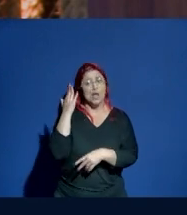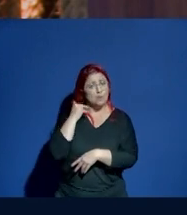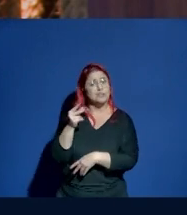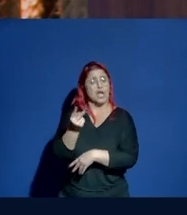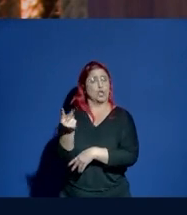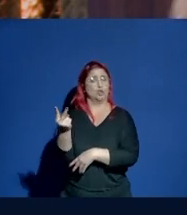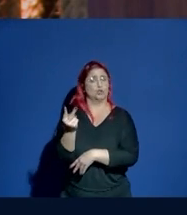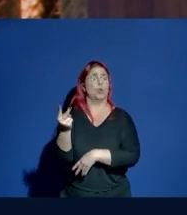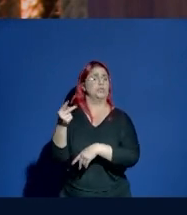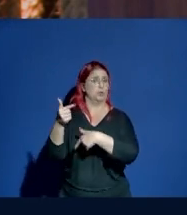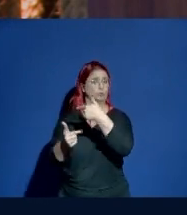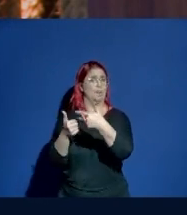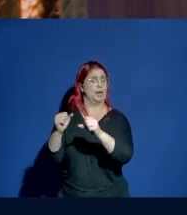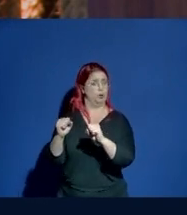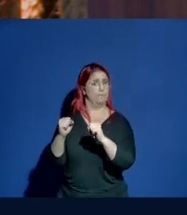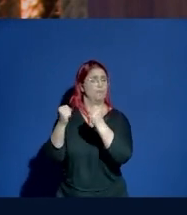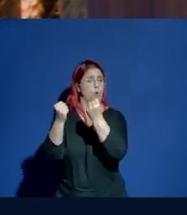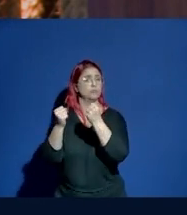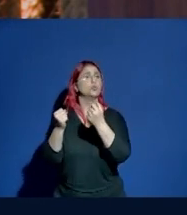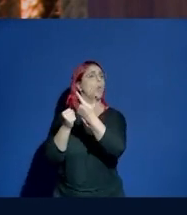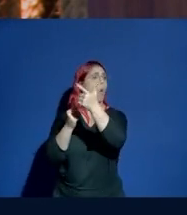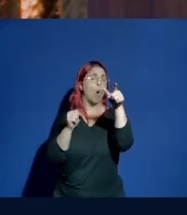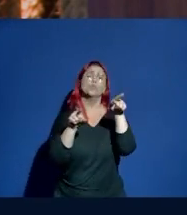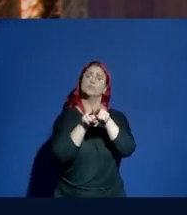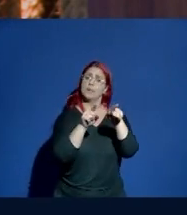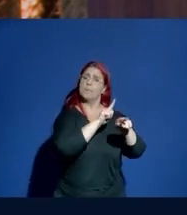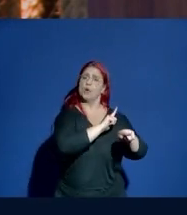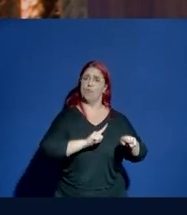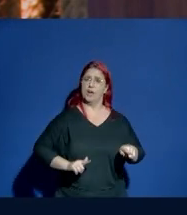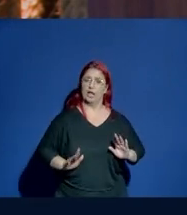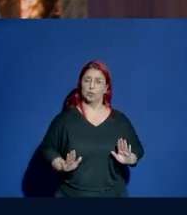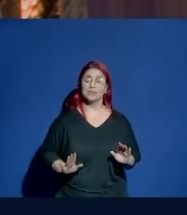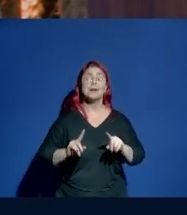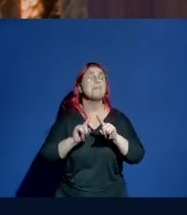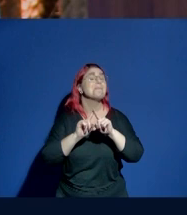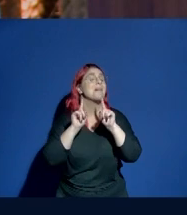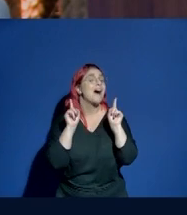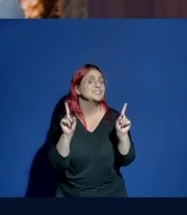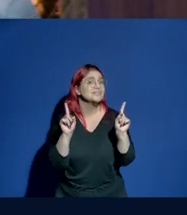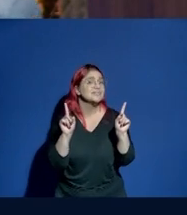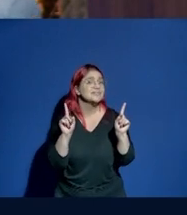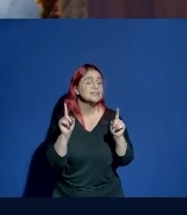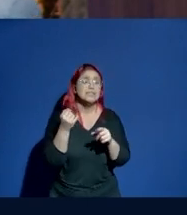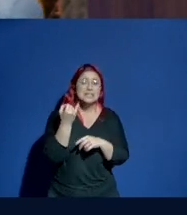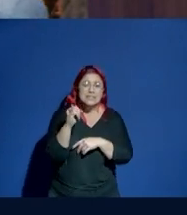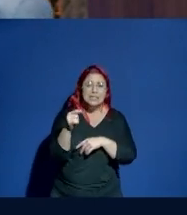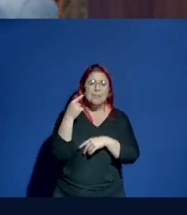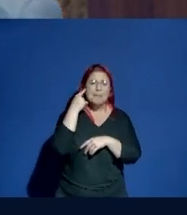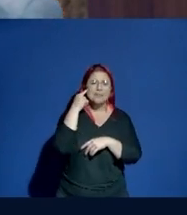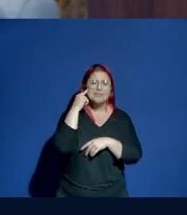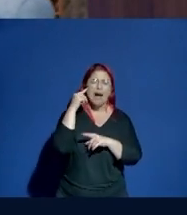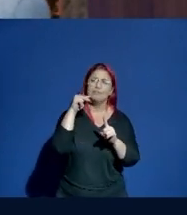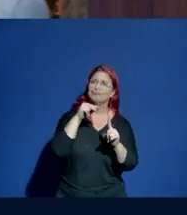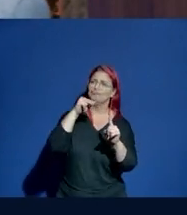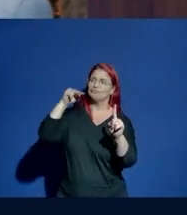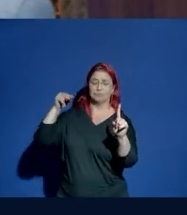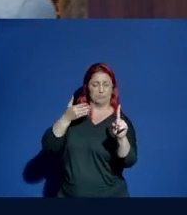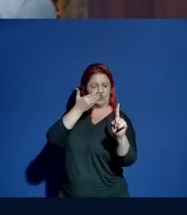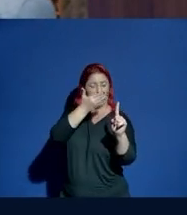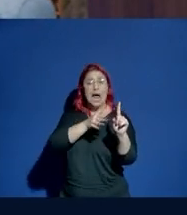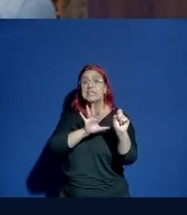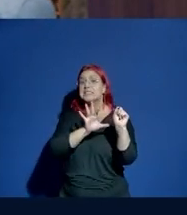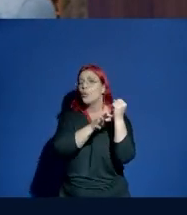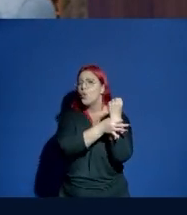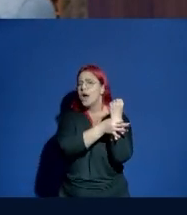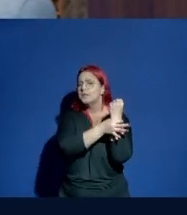muito que o Tarcísio tá fazendo que outros governadores estão fazendo porém se nós olharmos a segurança pública um tema abordado